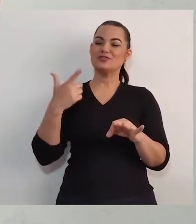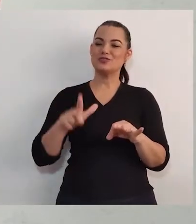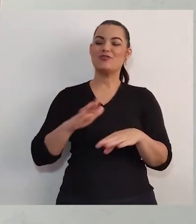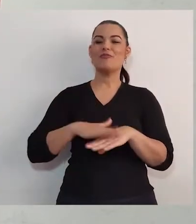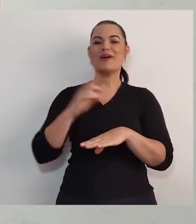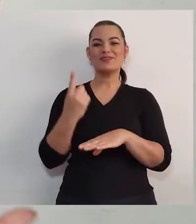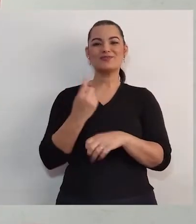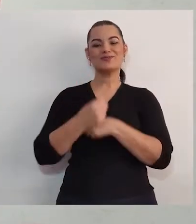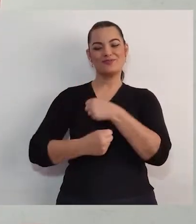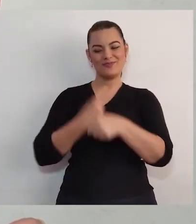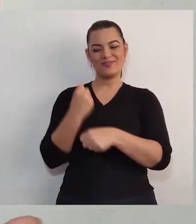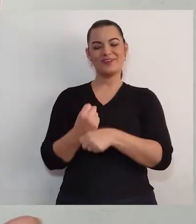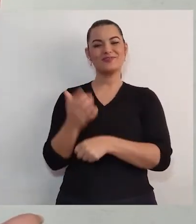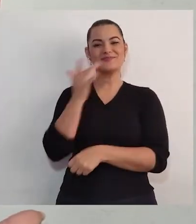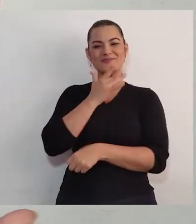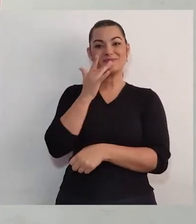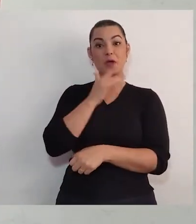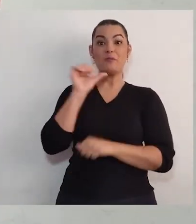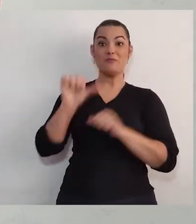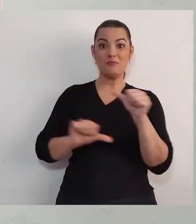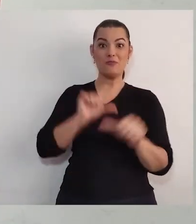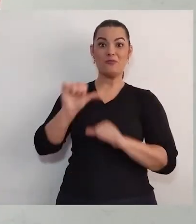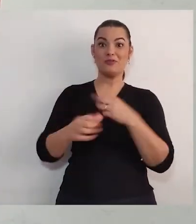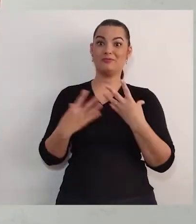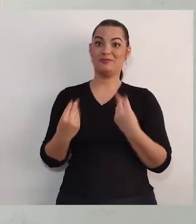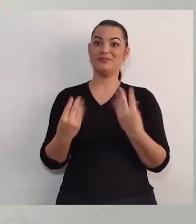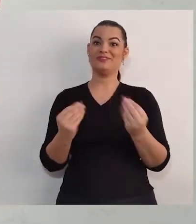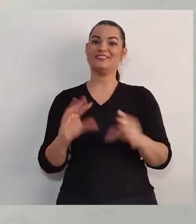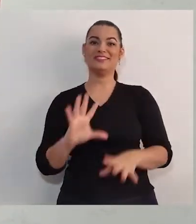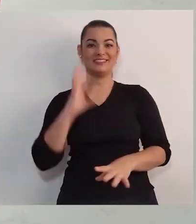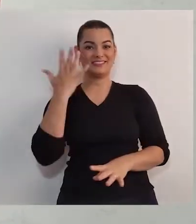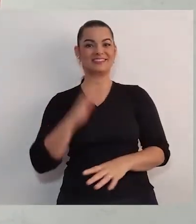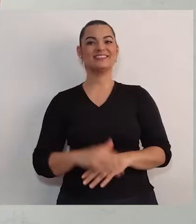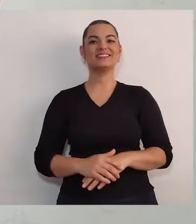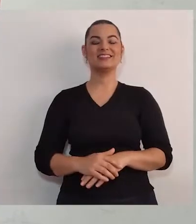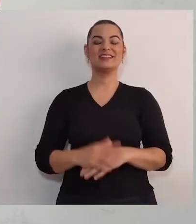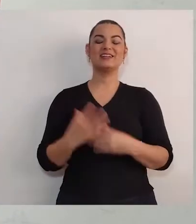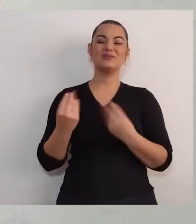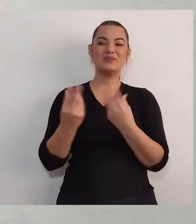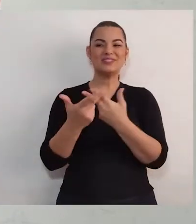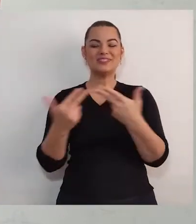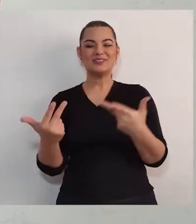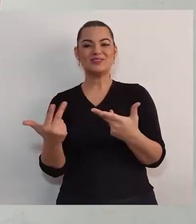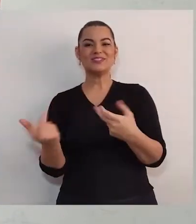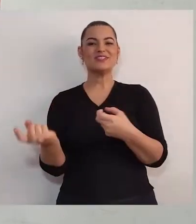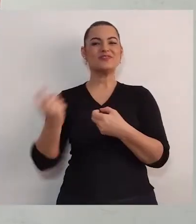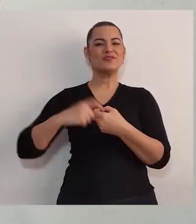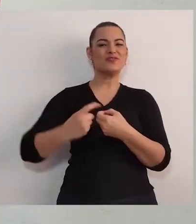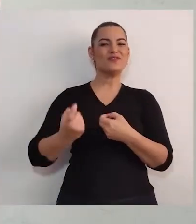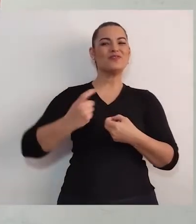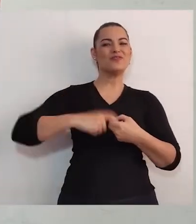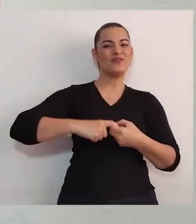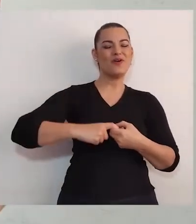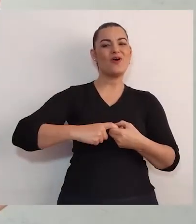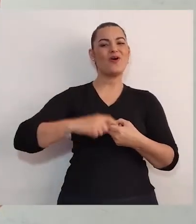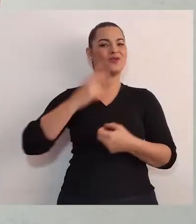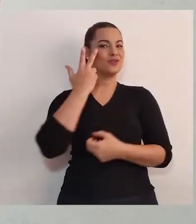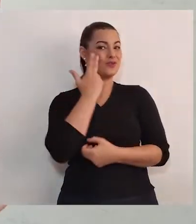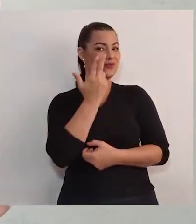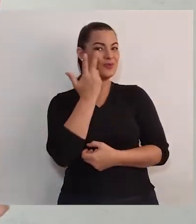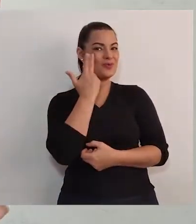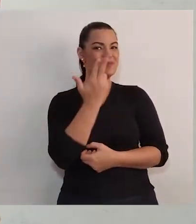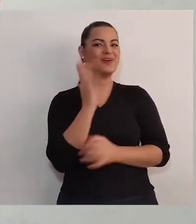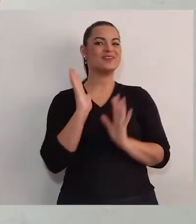bem gostoso, com muitas mudanças, né? Muitas coisas começaram a voltar ao seu estado